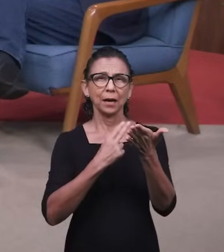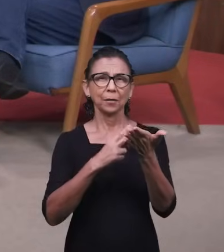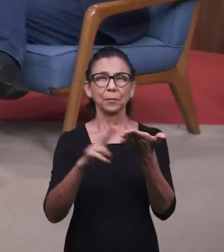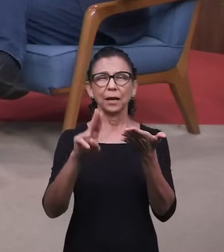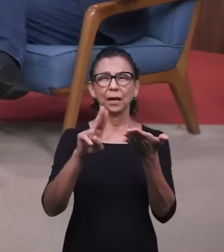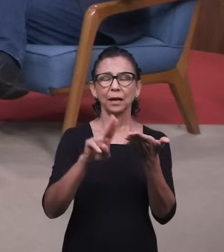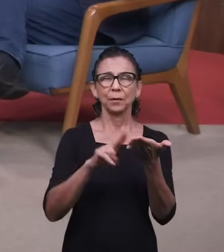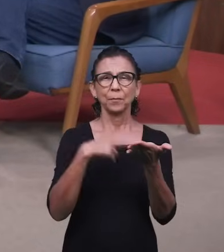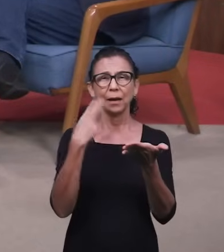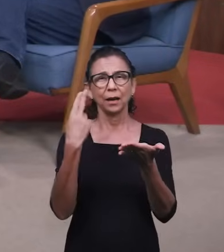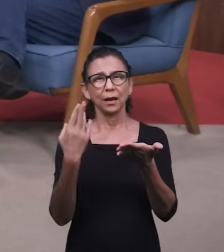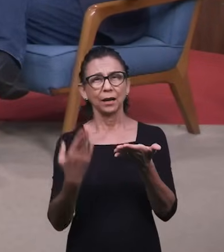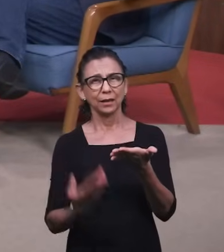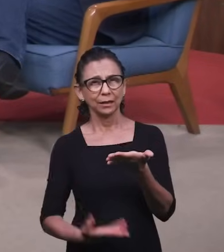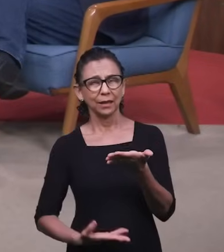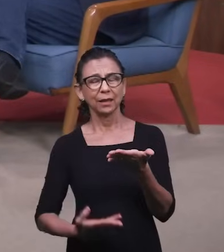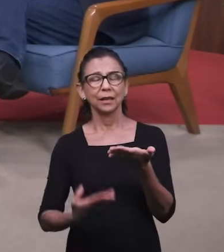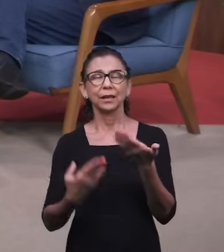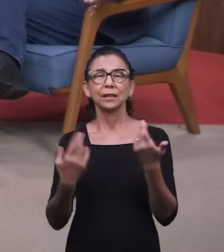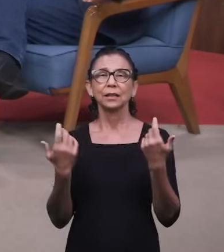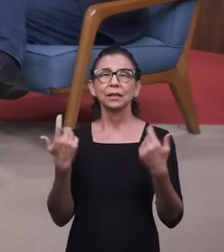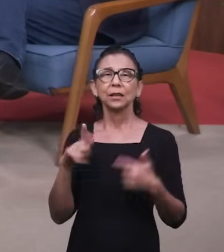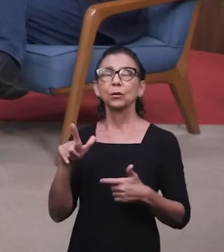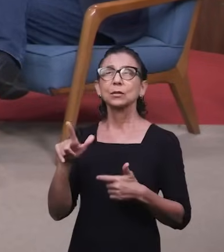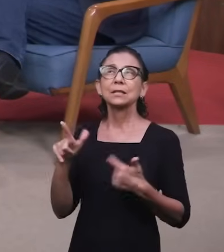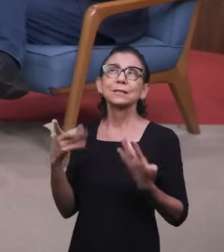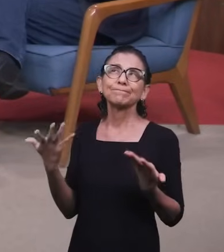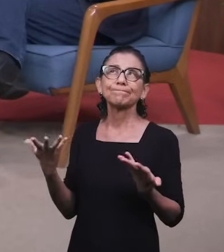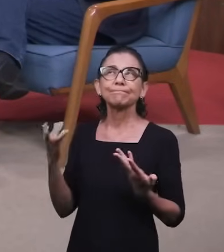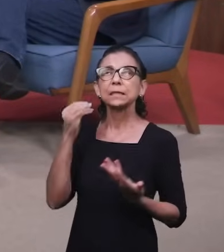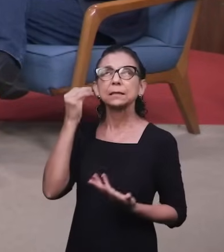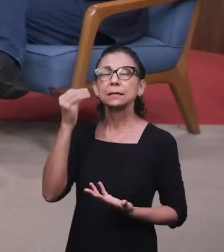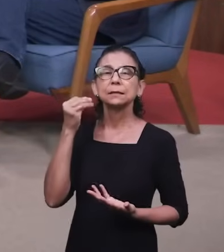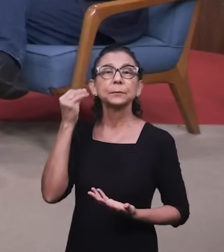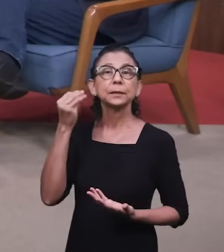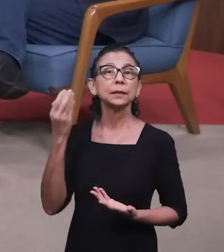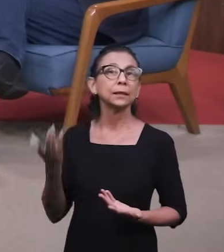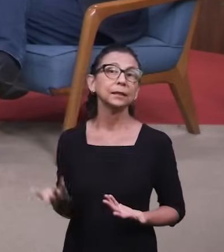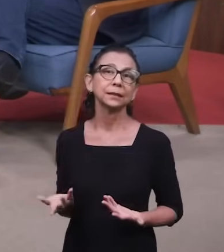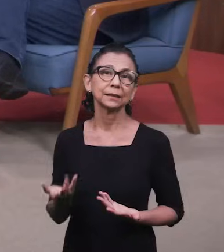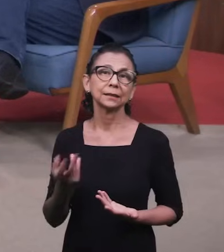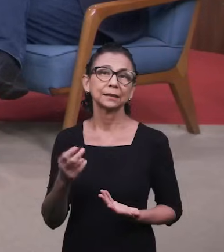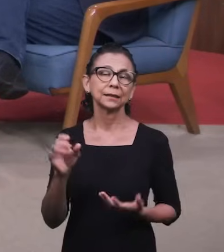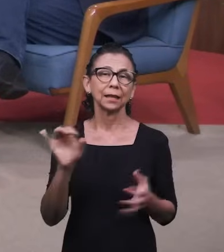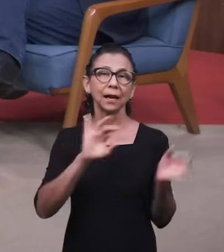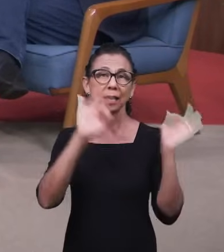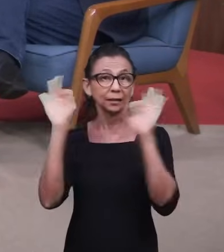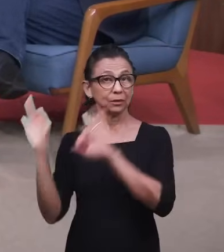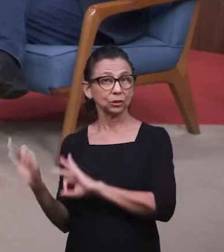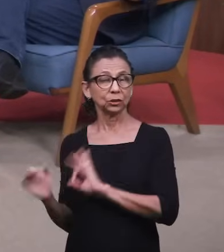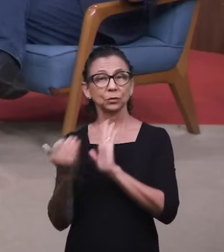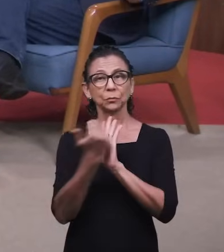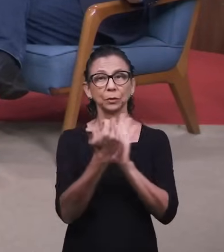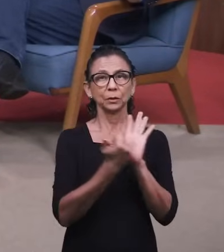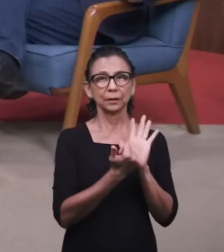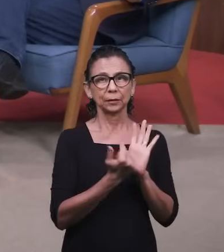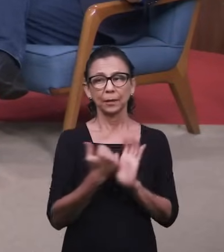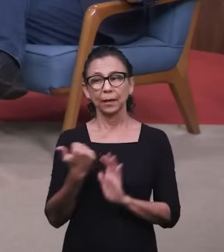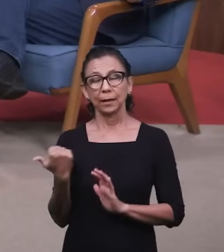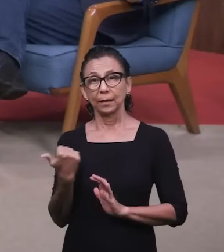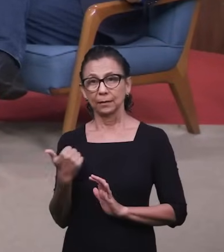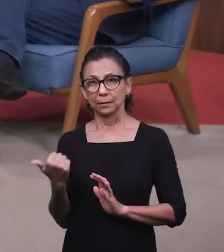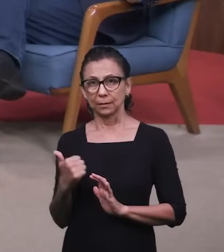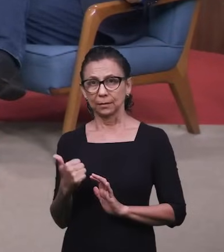de mais algum, agregando alguma coisa, uma experiência, inclusive, no programa. E esse QR Code que aparece no